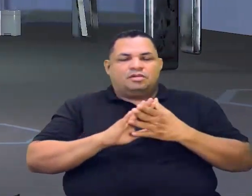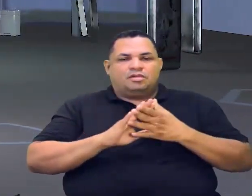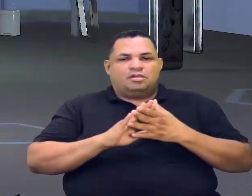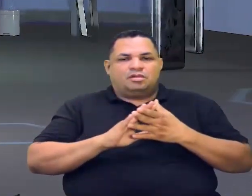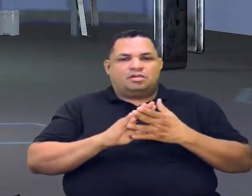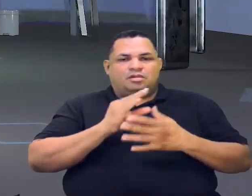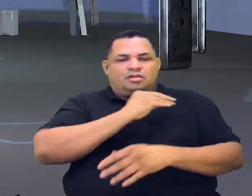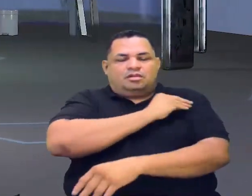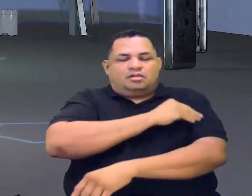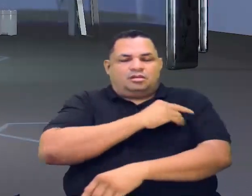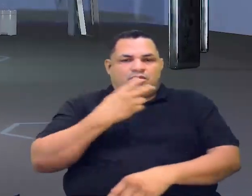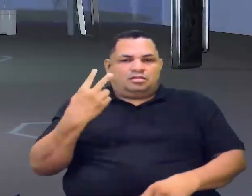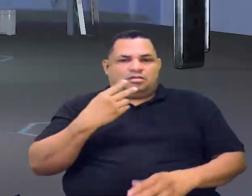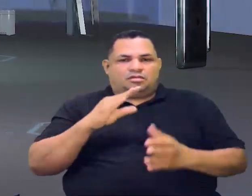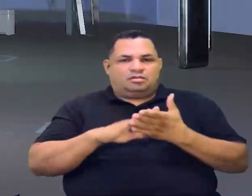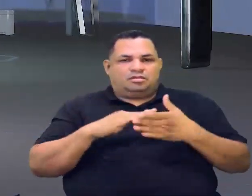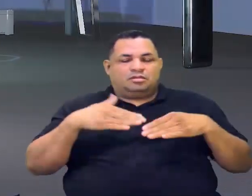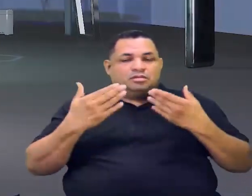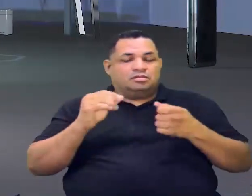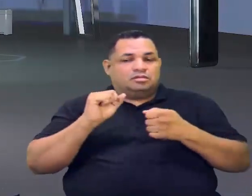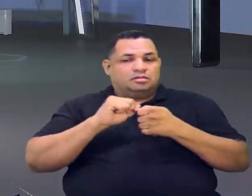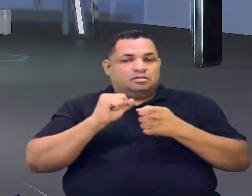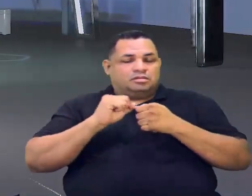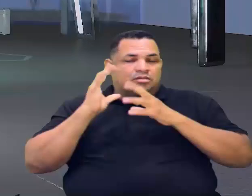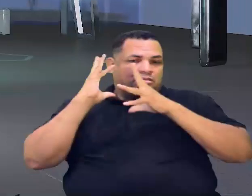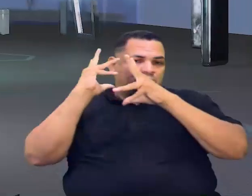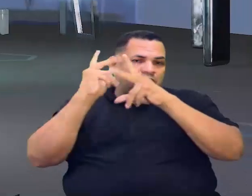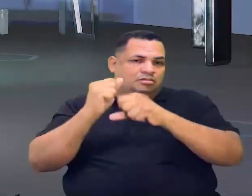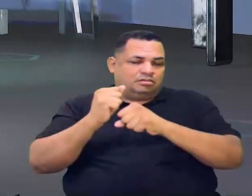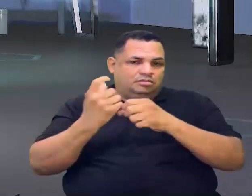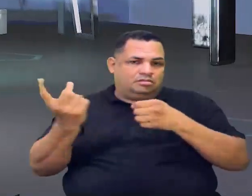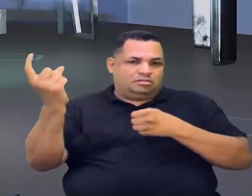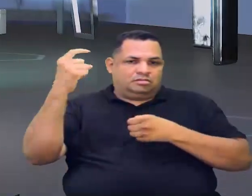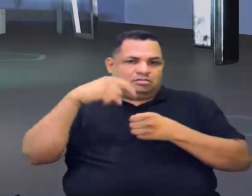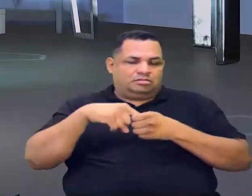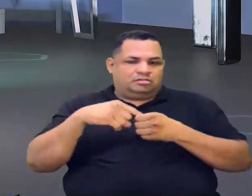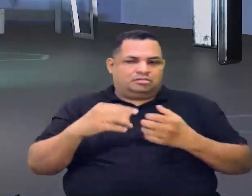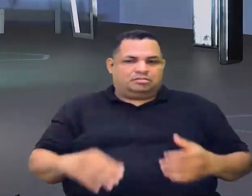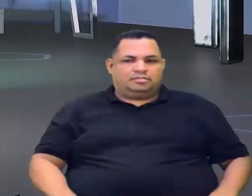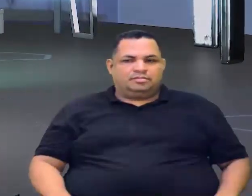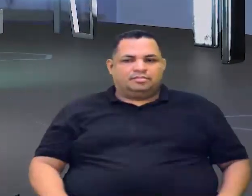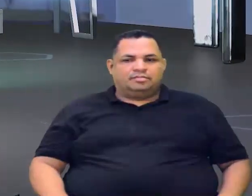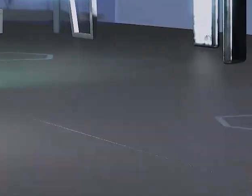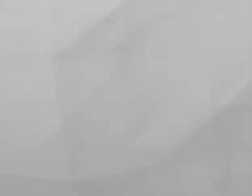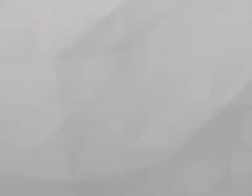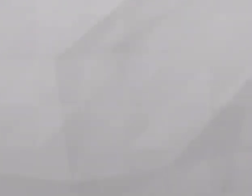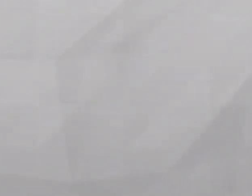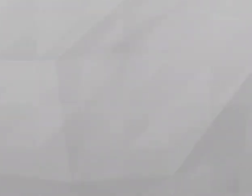secundário. É, galerinha, agora a gente vai para a nossa revisão e já já atividade de sala.